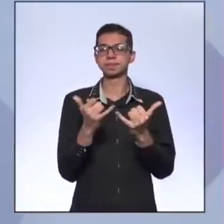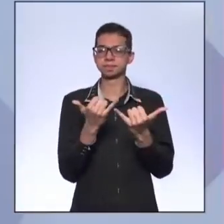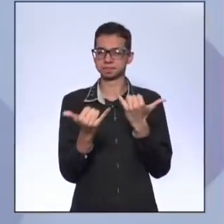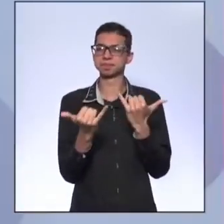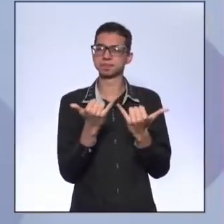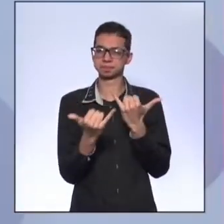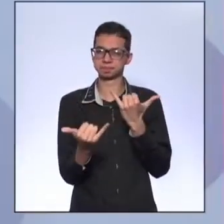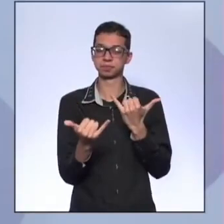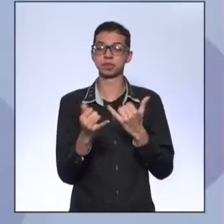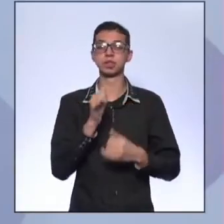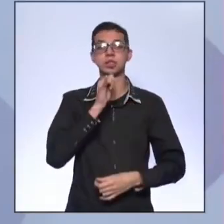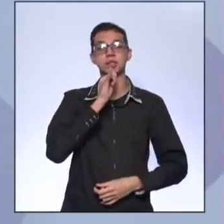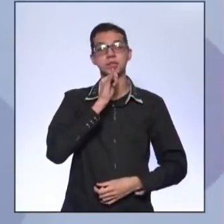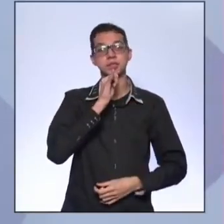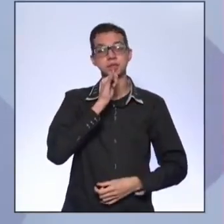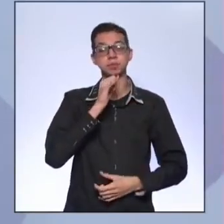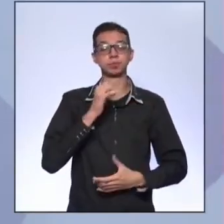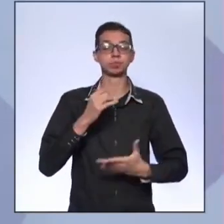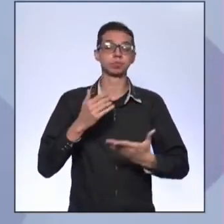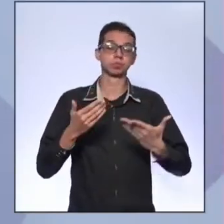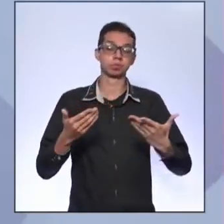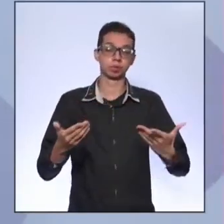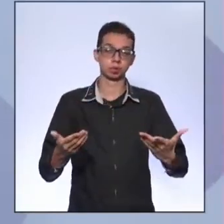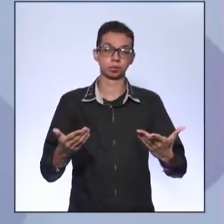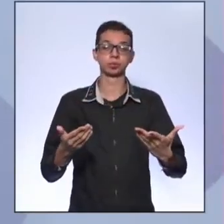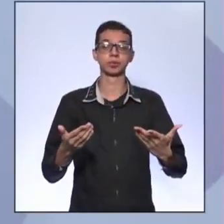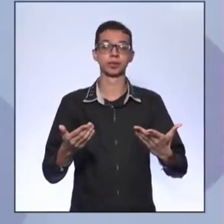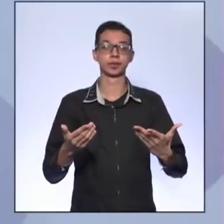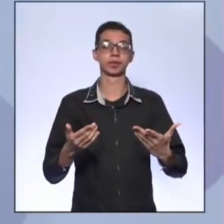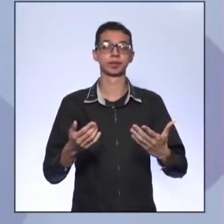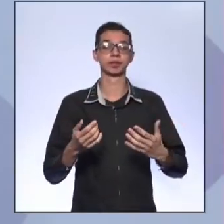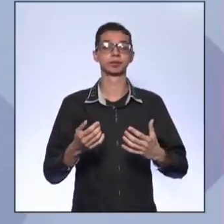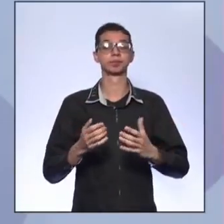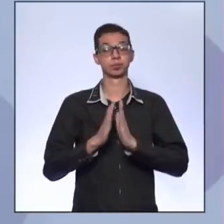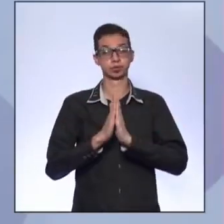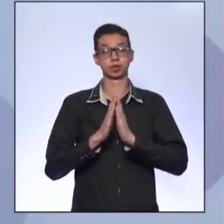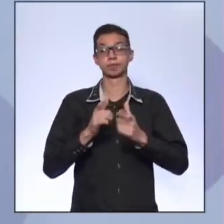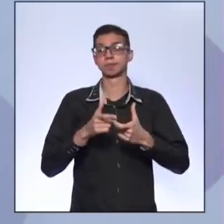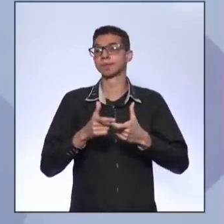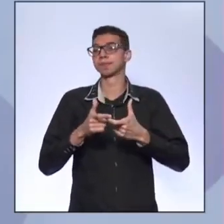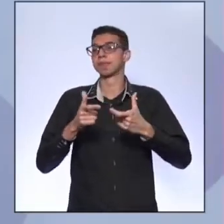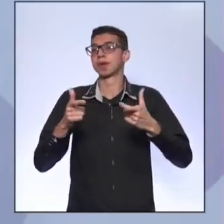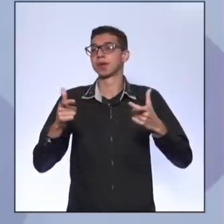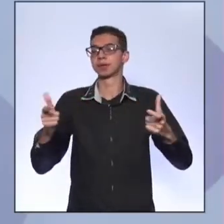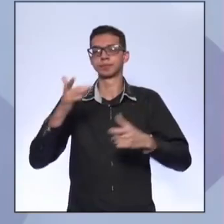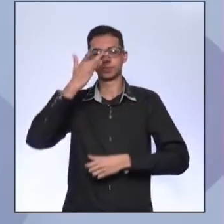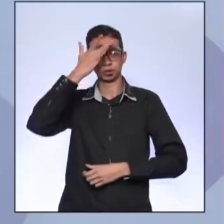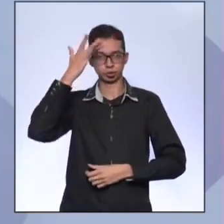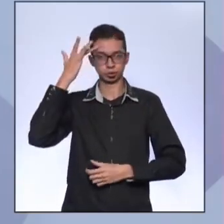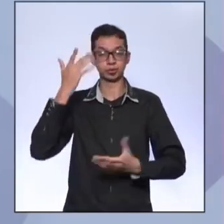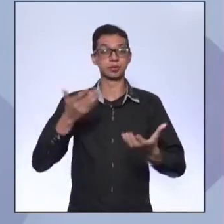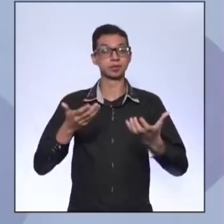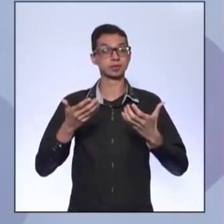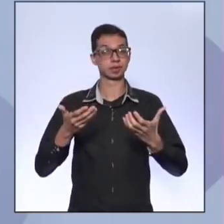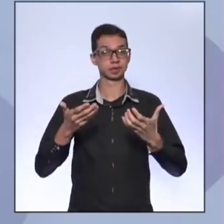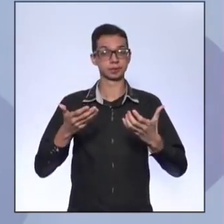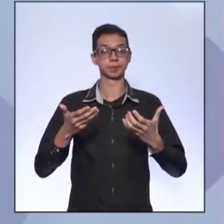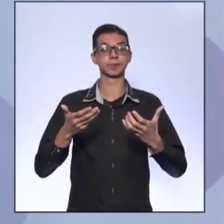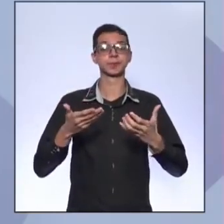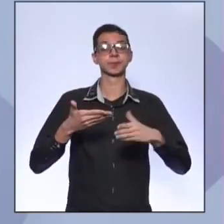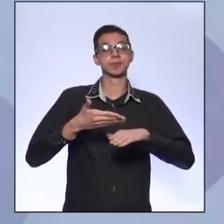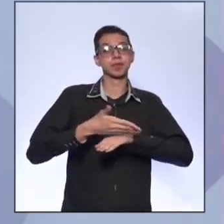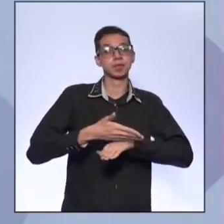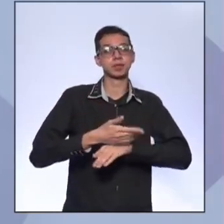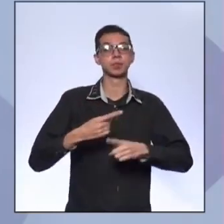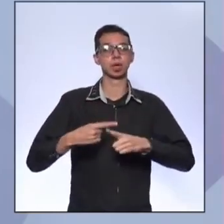Eu gostaria, então, que o maior número possível de pessoas tivesse acesso ao que eu estou